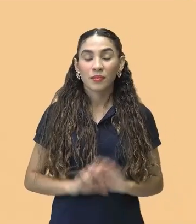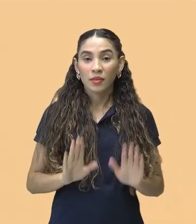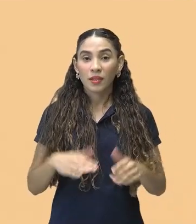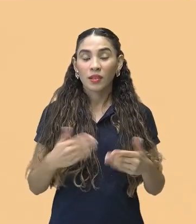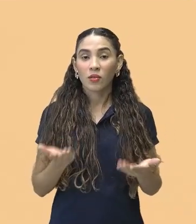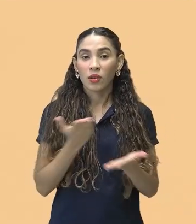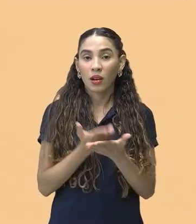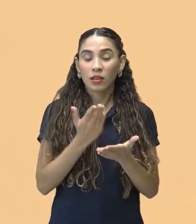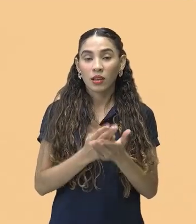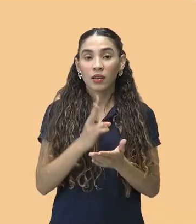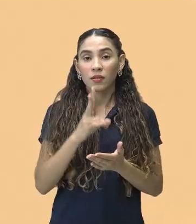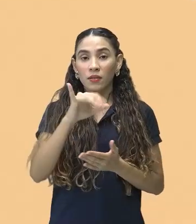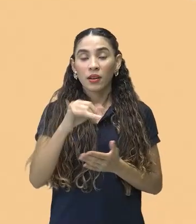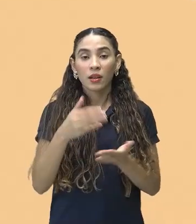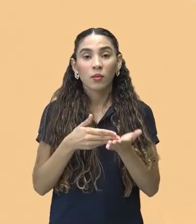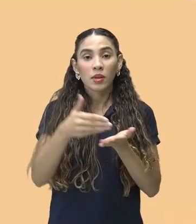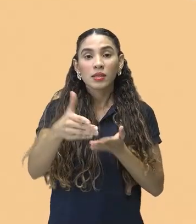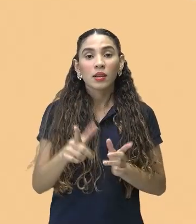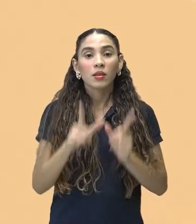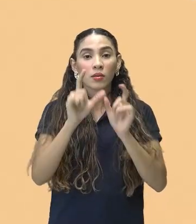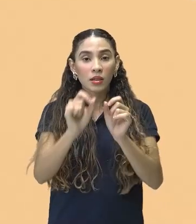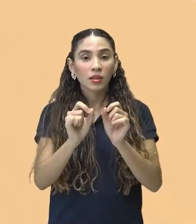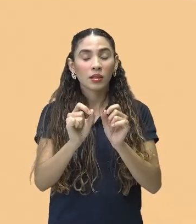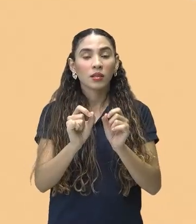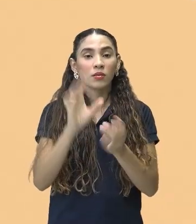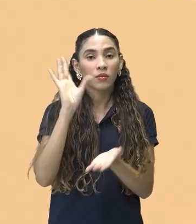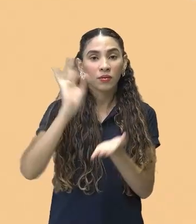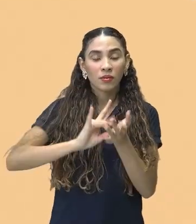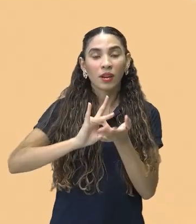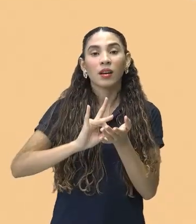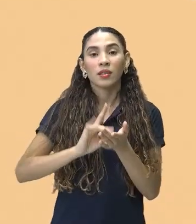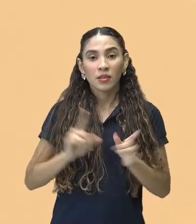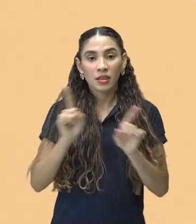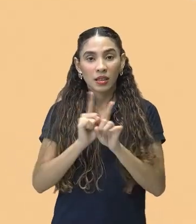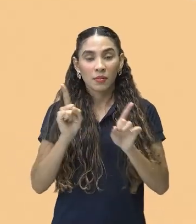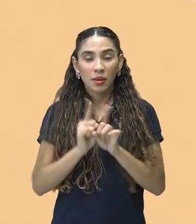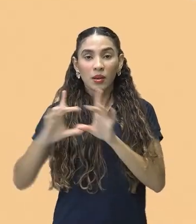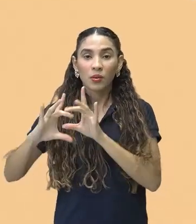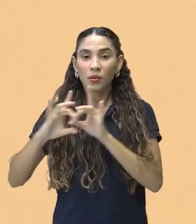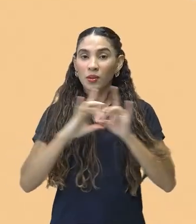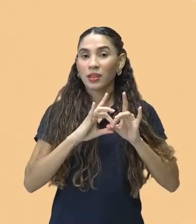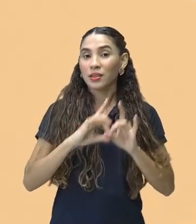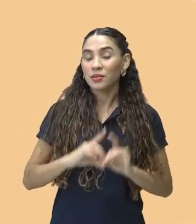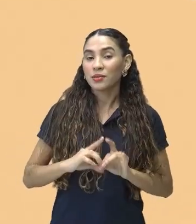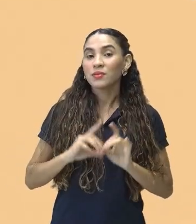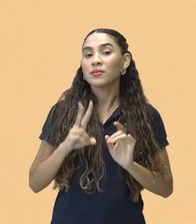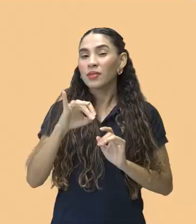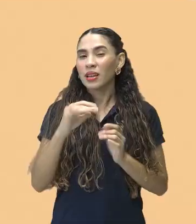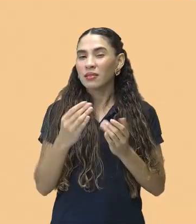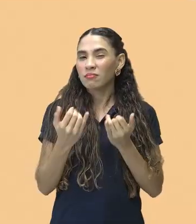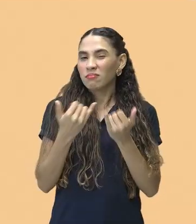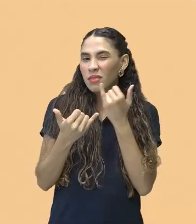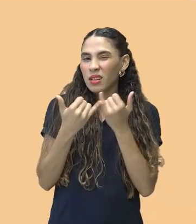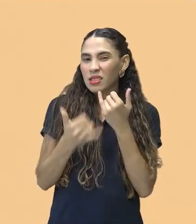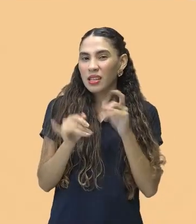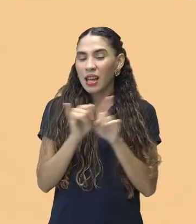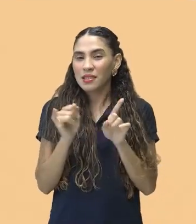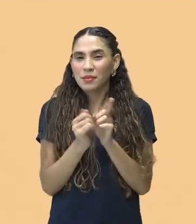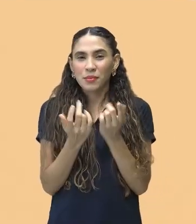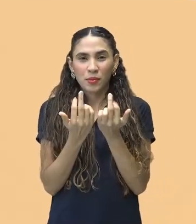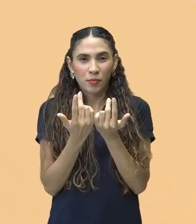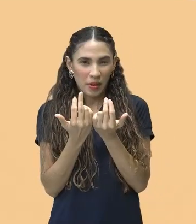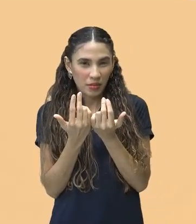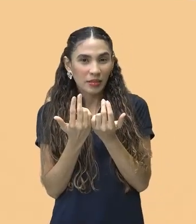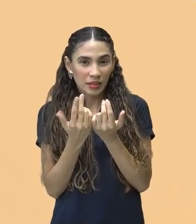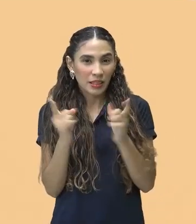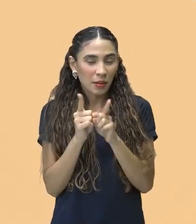Esta aula vai começar com uma realidade, com um contexto que vai parecer muito comum,